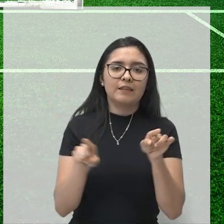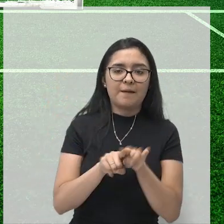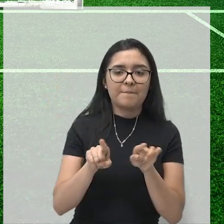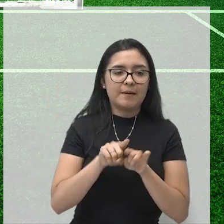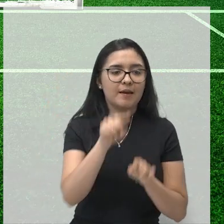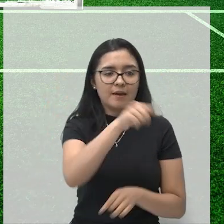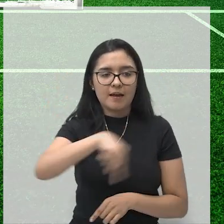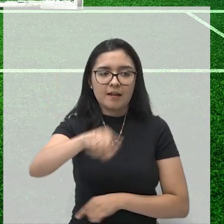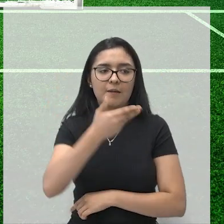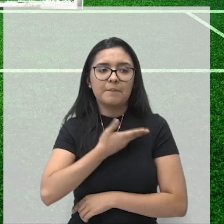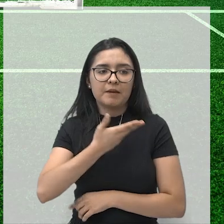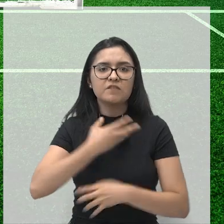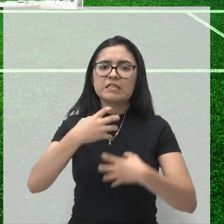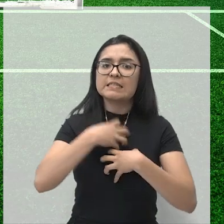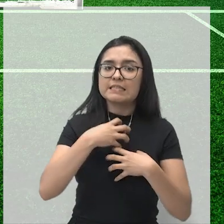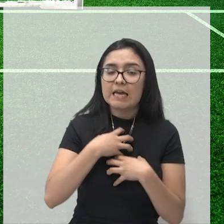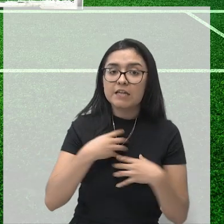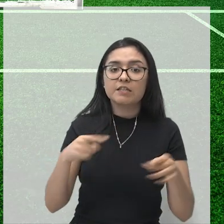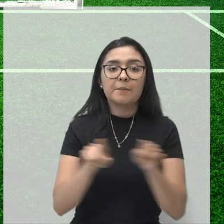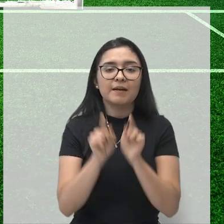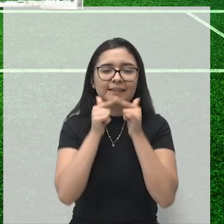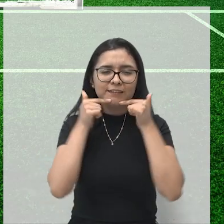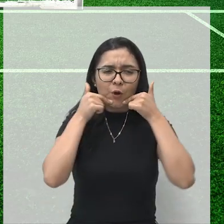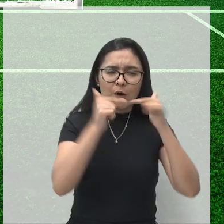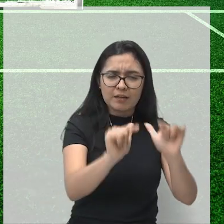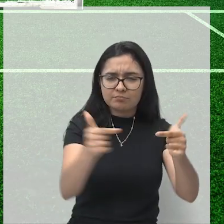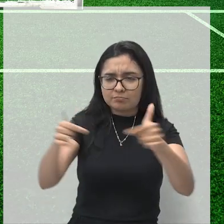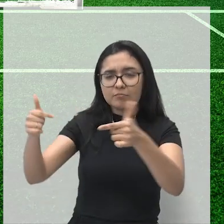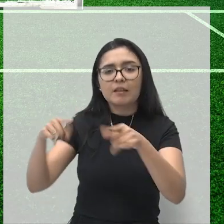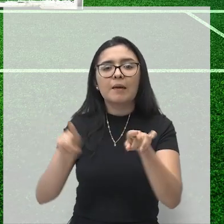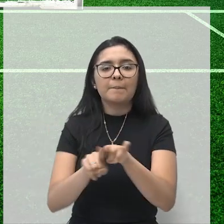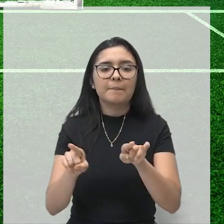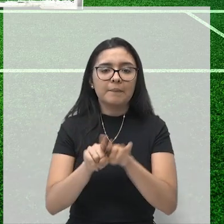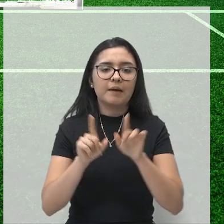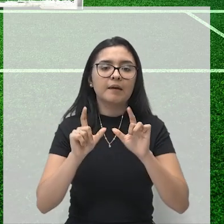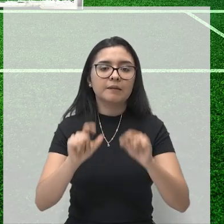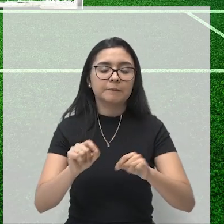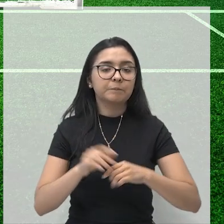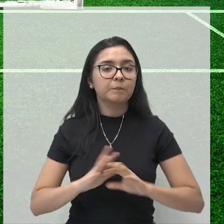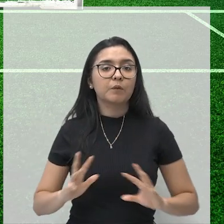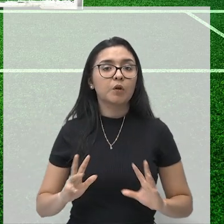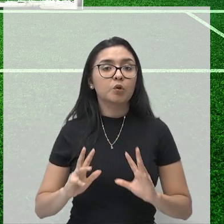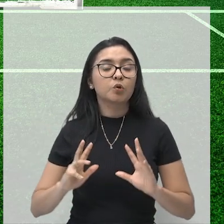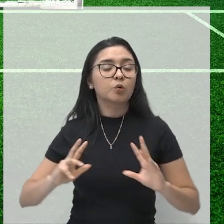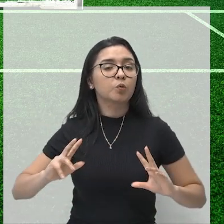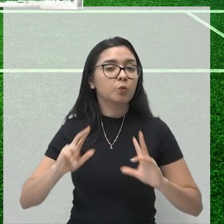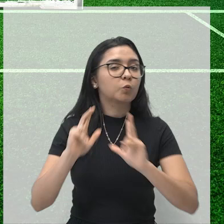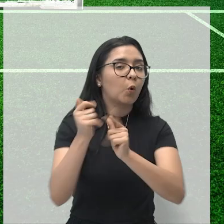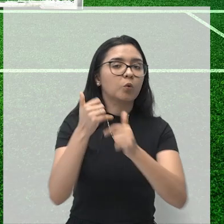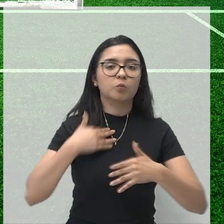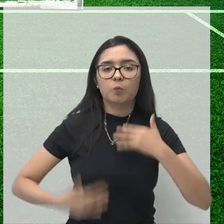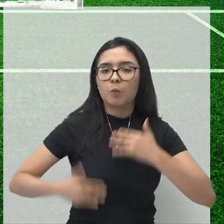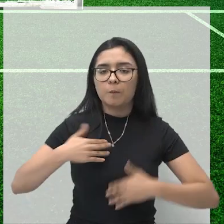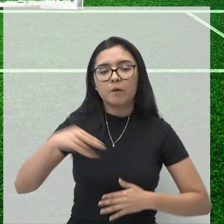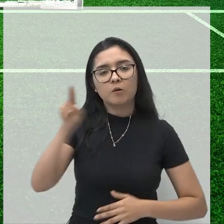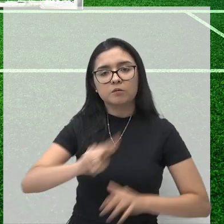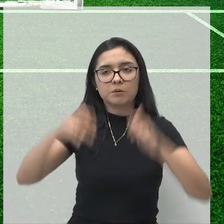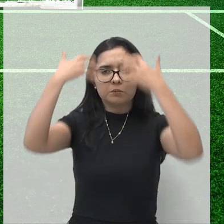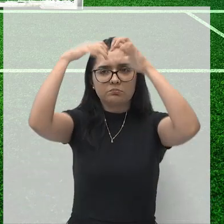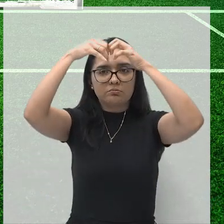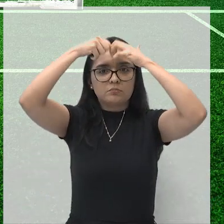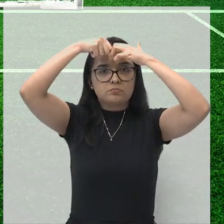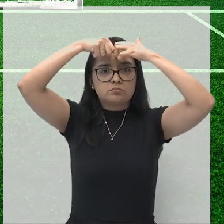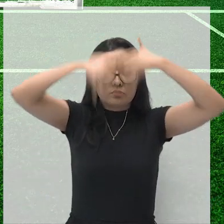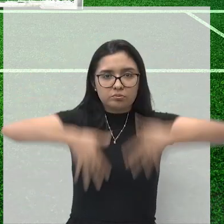vibrar, né? Tem aquele sorriso, né? Faz aquele gesto do gol. Todos os órgãos do sentido estão sendo utilizados